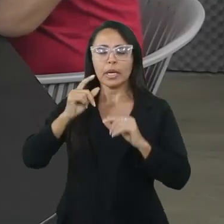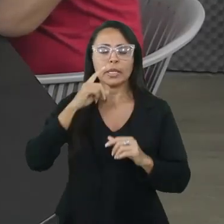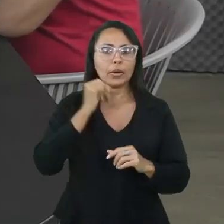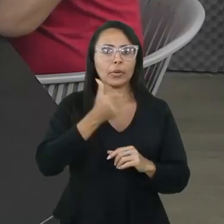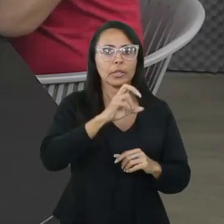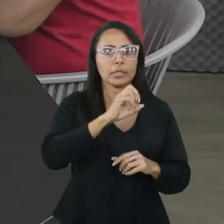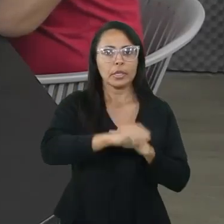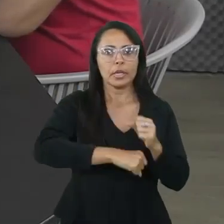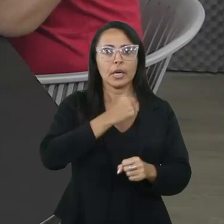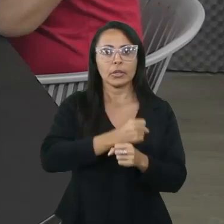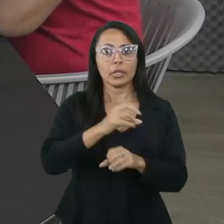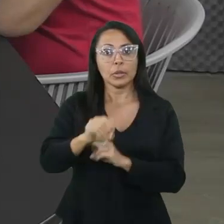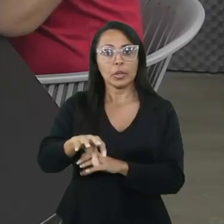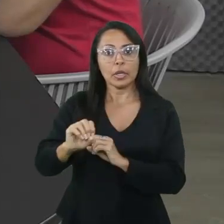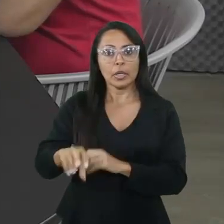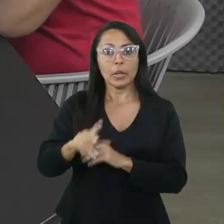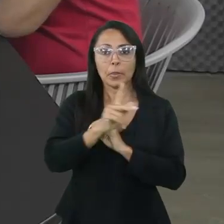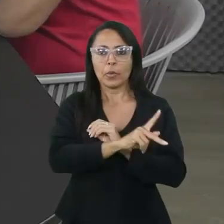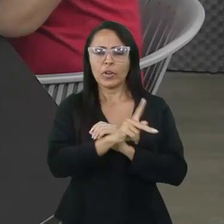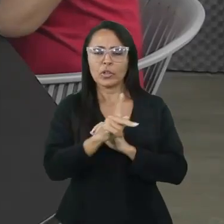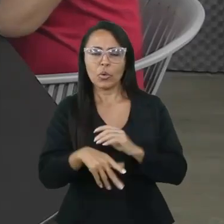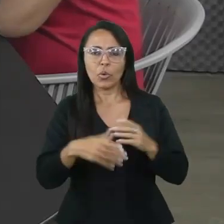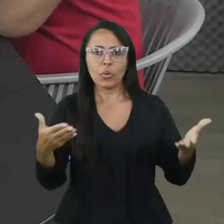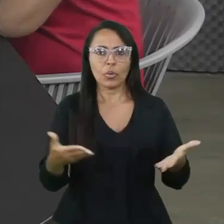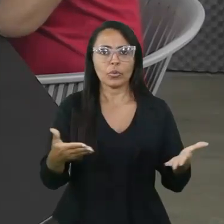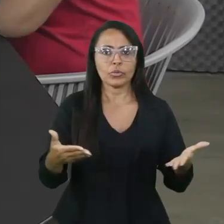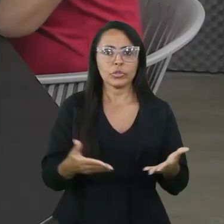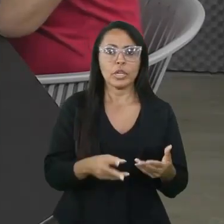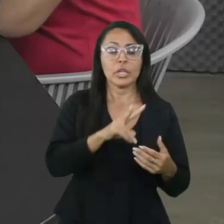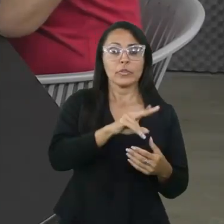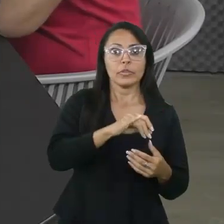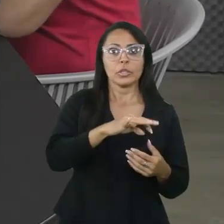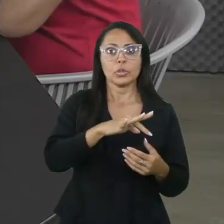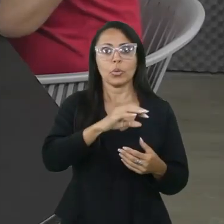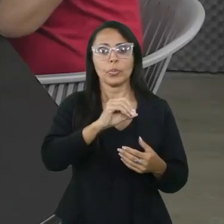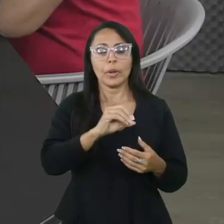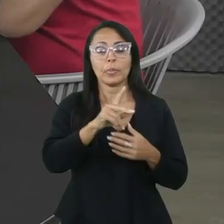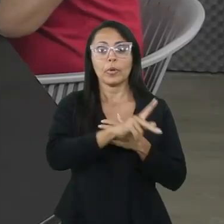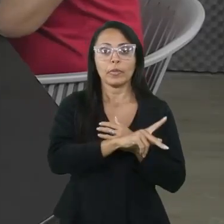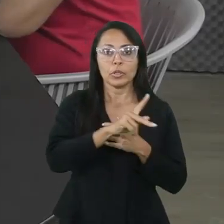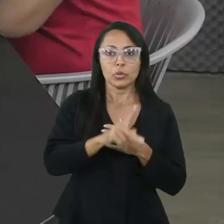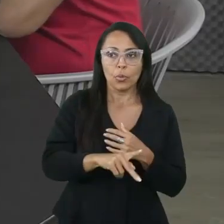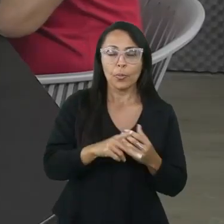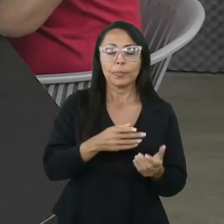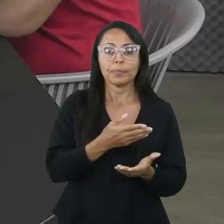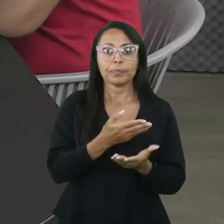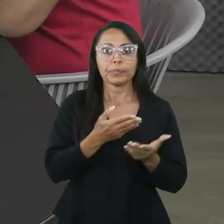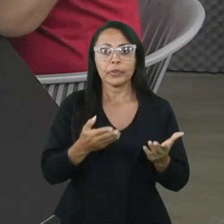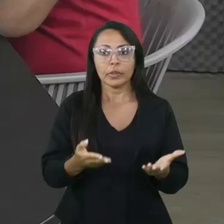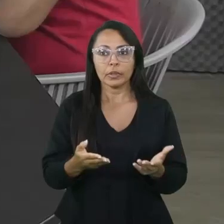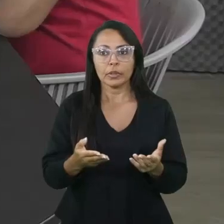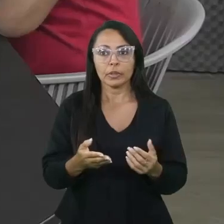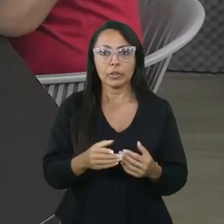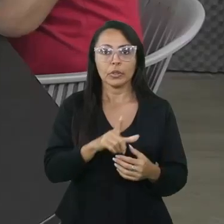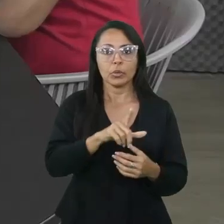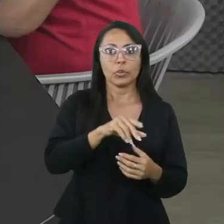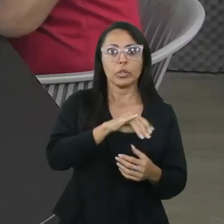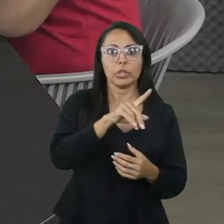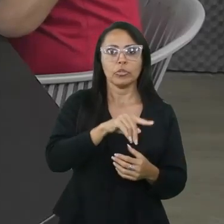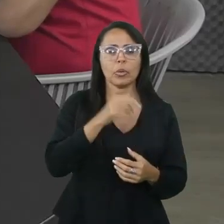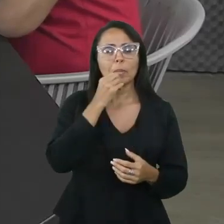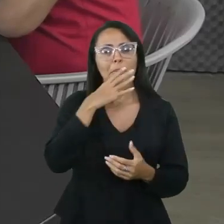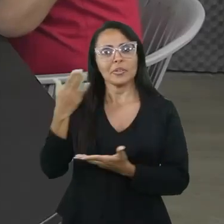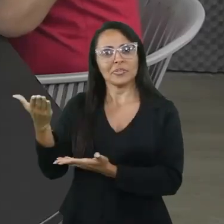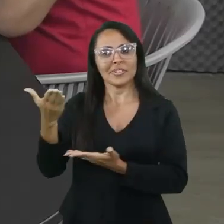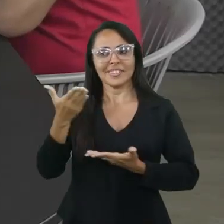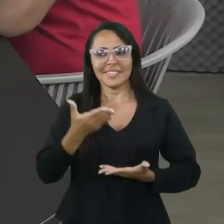na educação e atualmente é professor da João Bezerra, e Vitor, que atualmente é professor da Luiz de Camões. Exato. Sejam